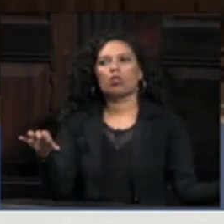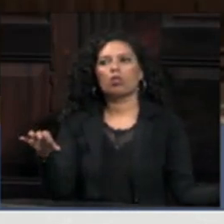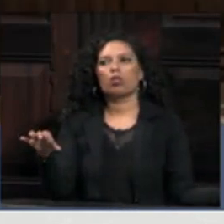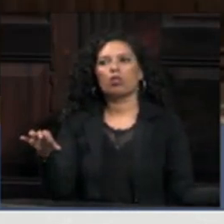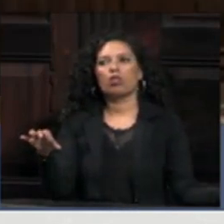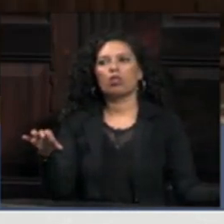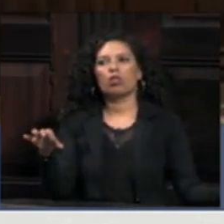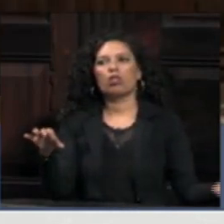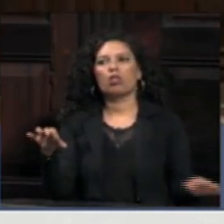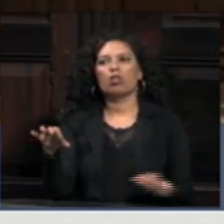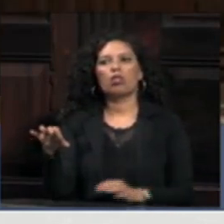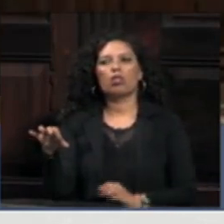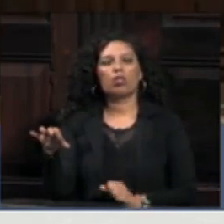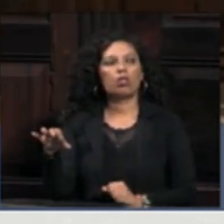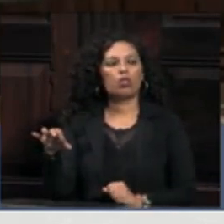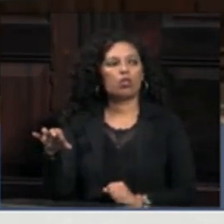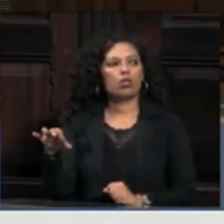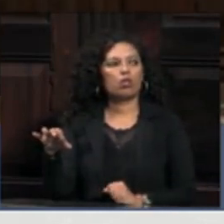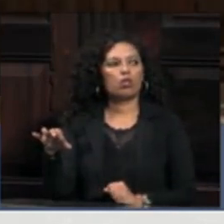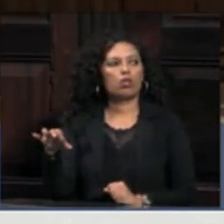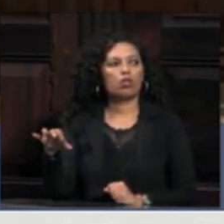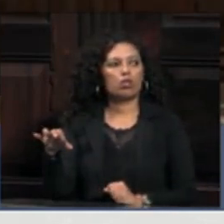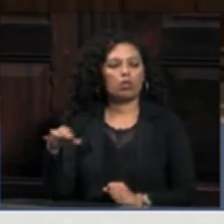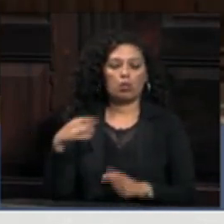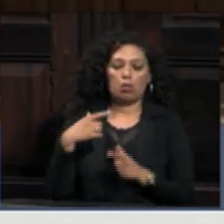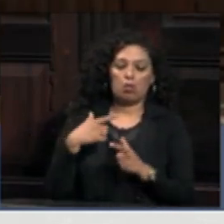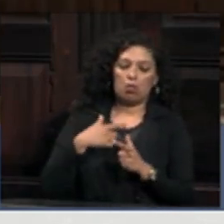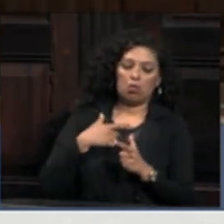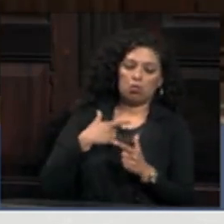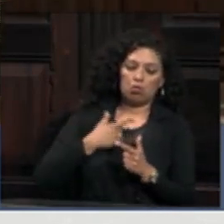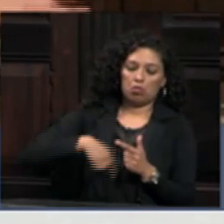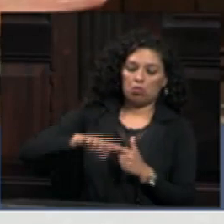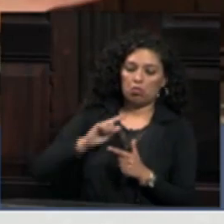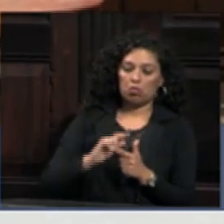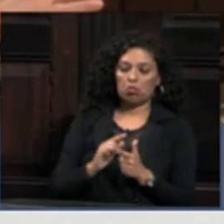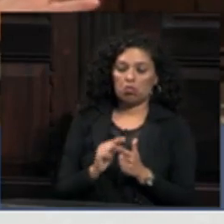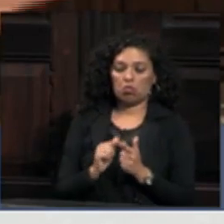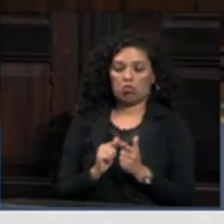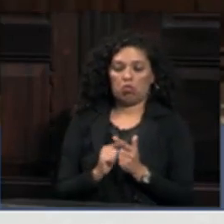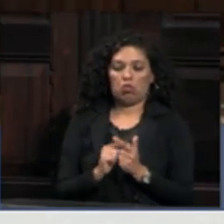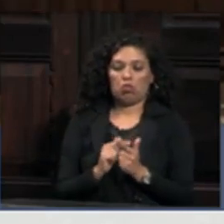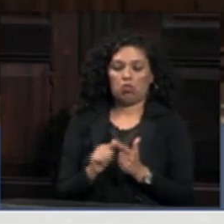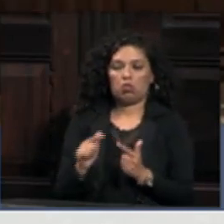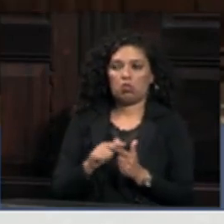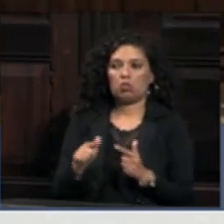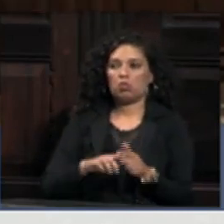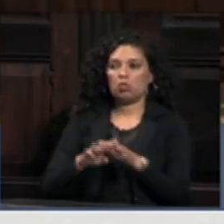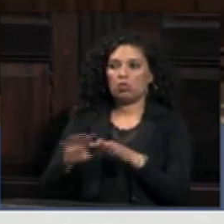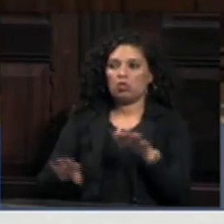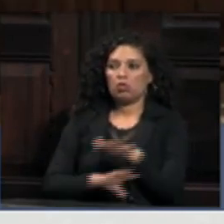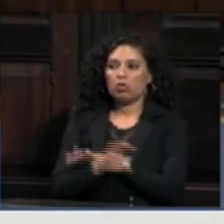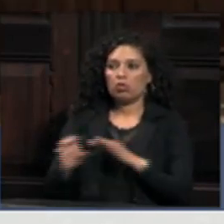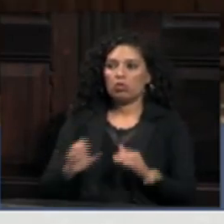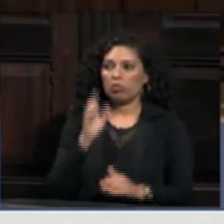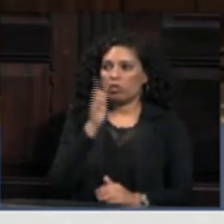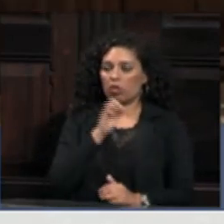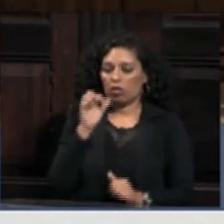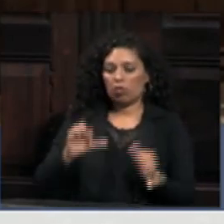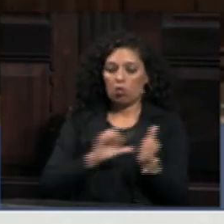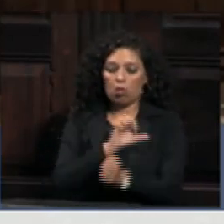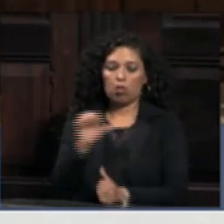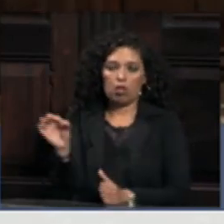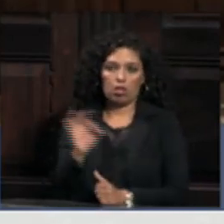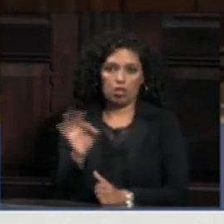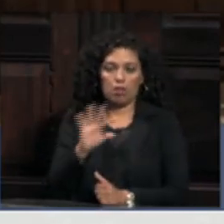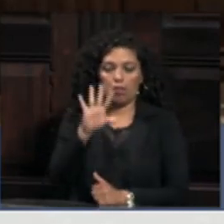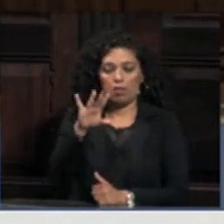da SEDAI, porque se não resolver, não vamos votar nada. Mas se resolver,